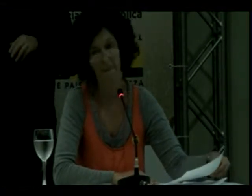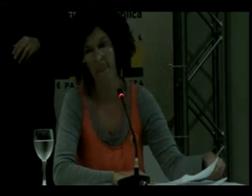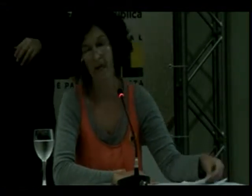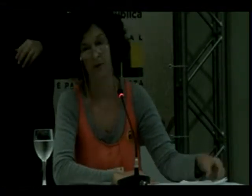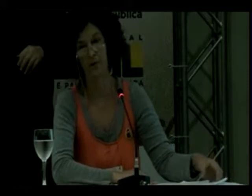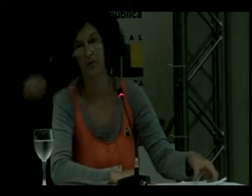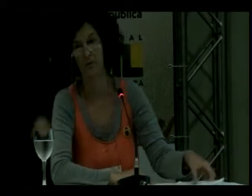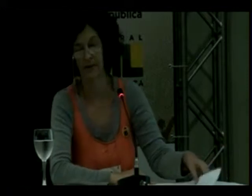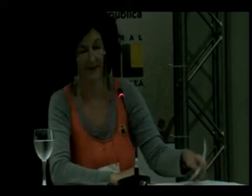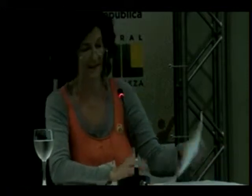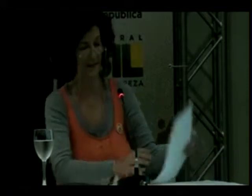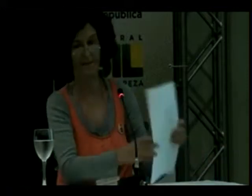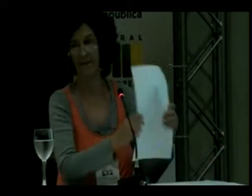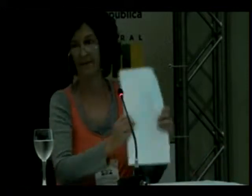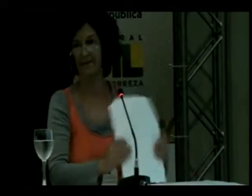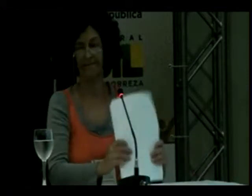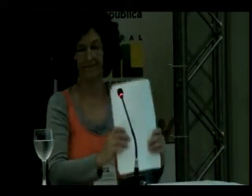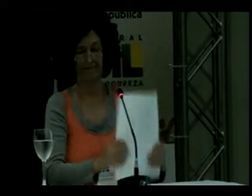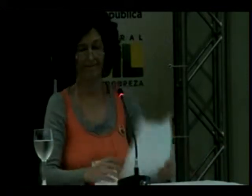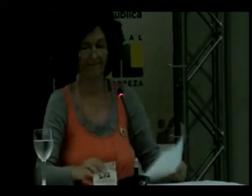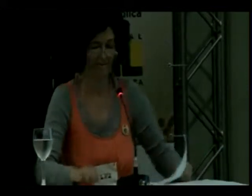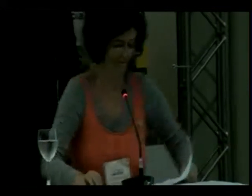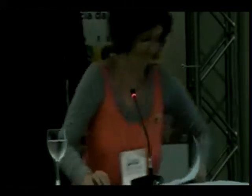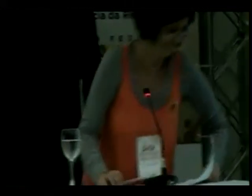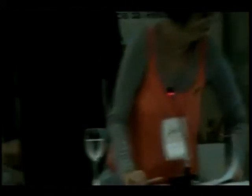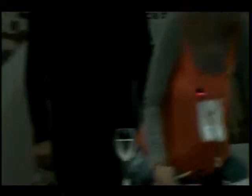virtual. É isso.